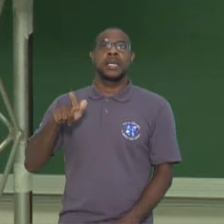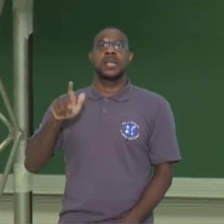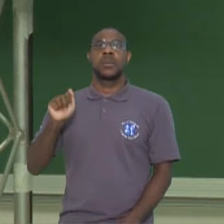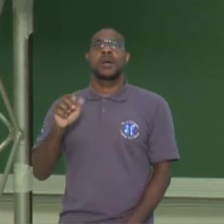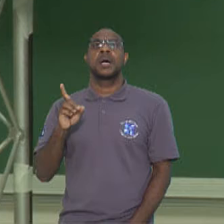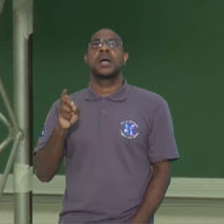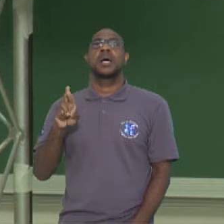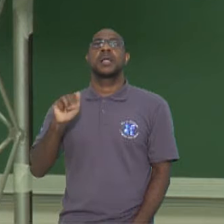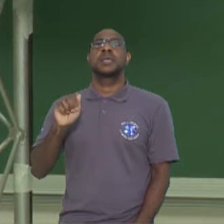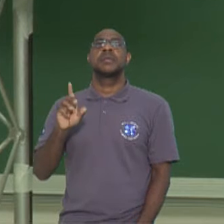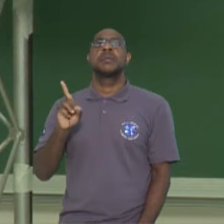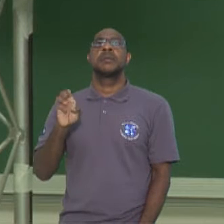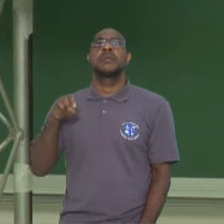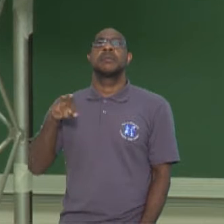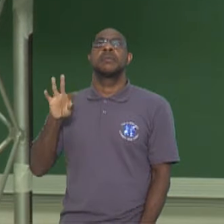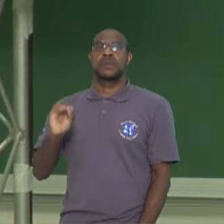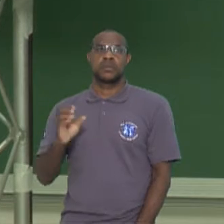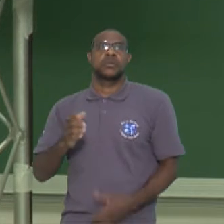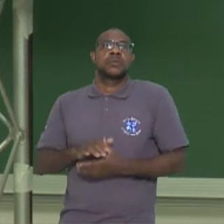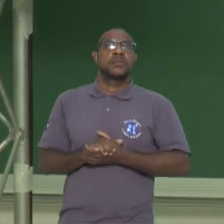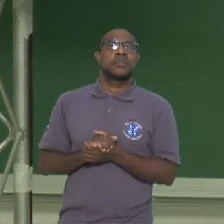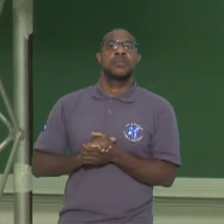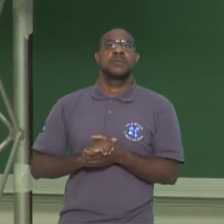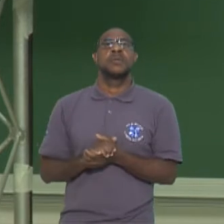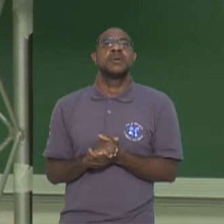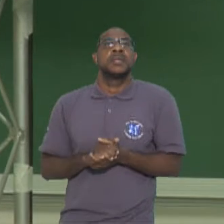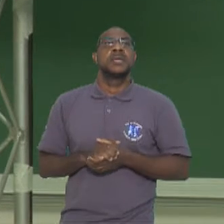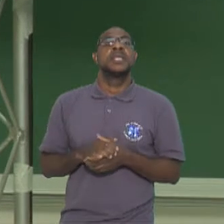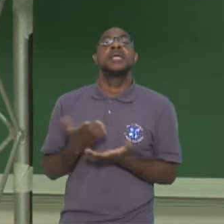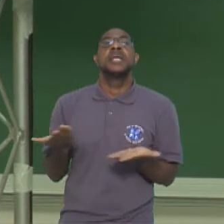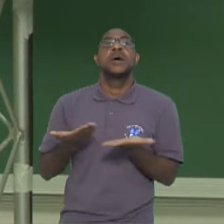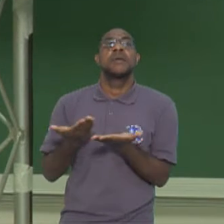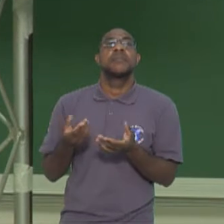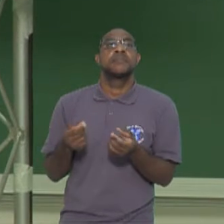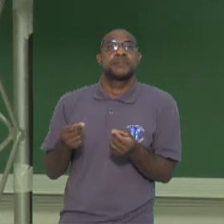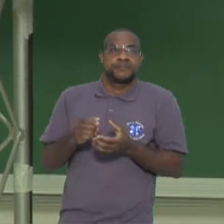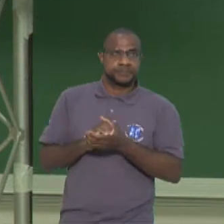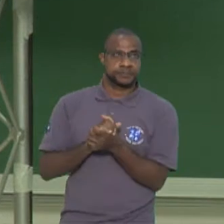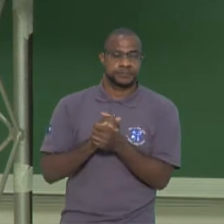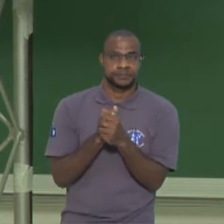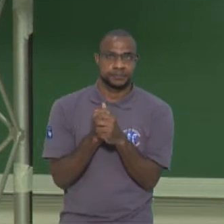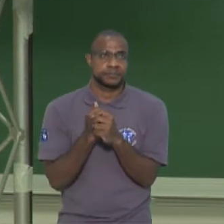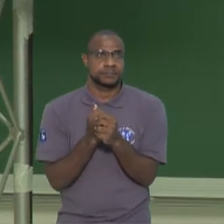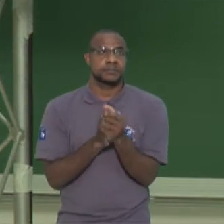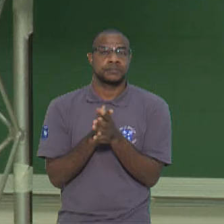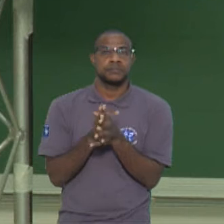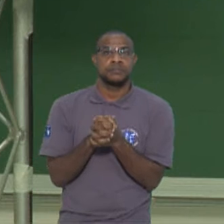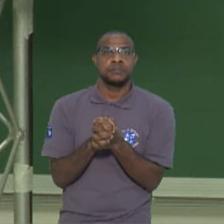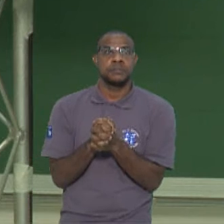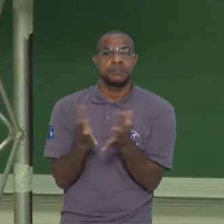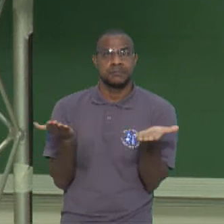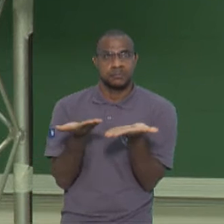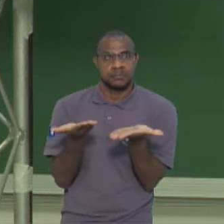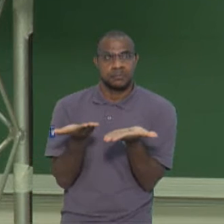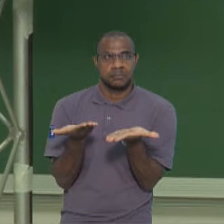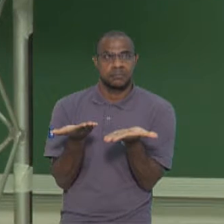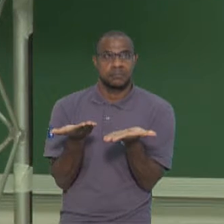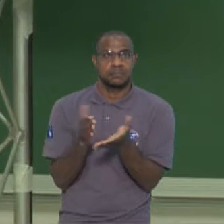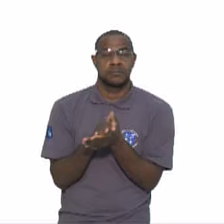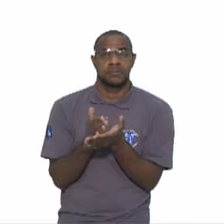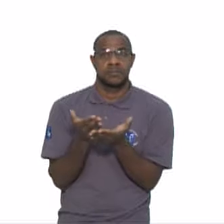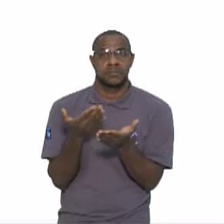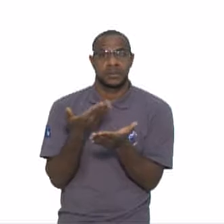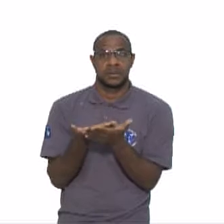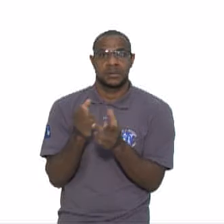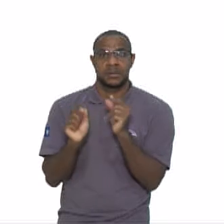do cinema mesmo, que coloca movimento nessas imagens fixas. Já na aula de hoje, a